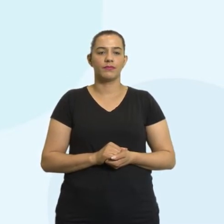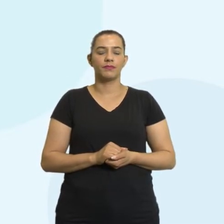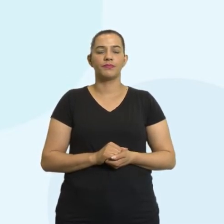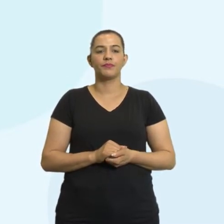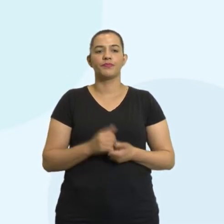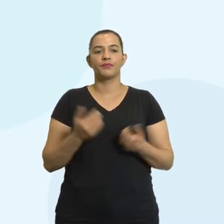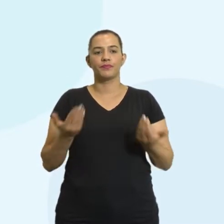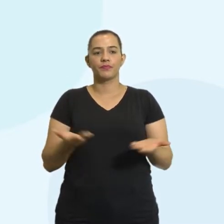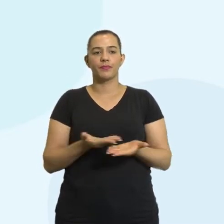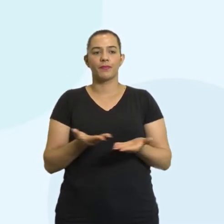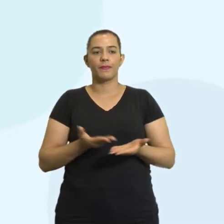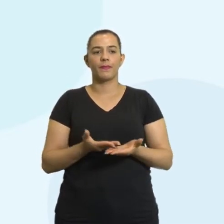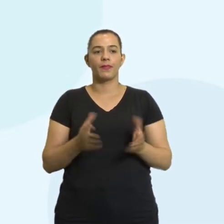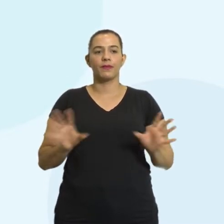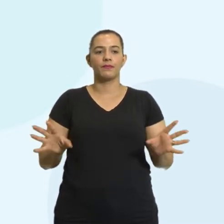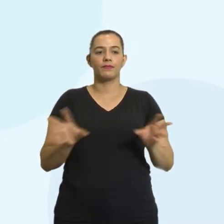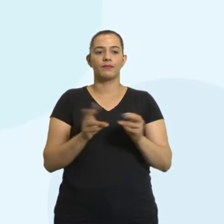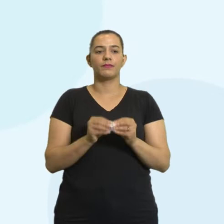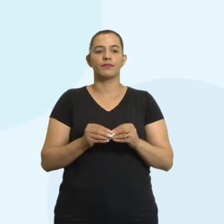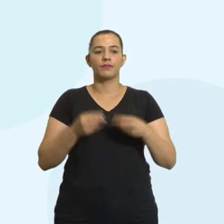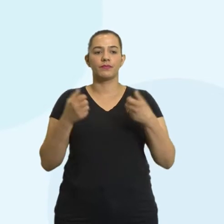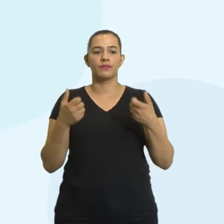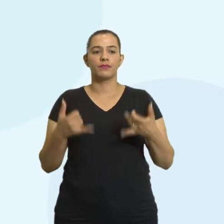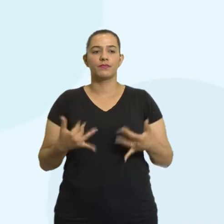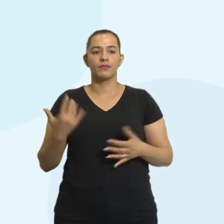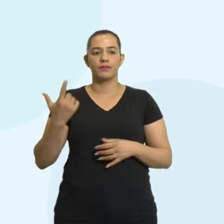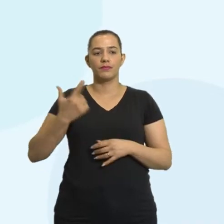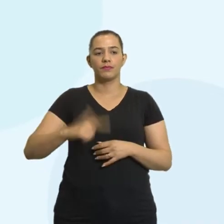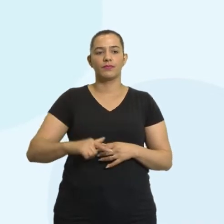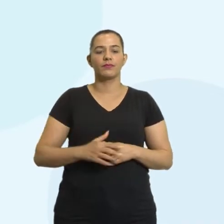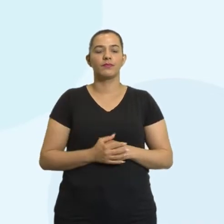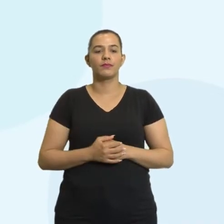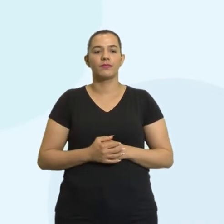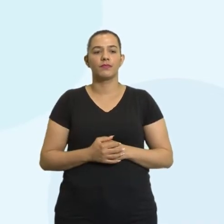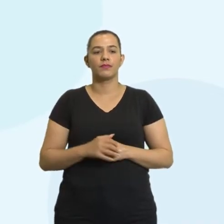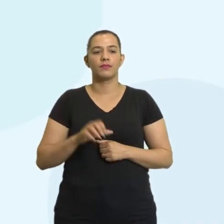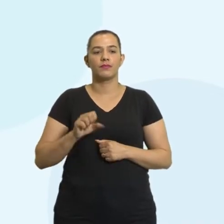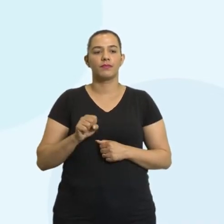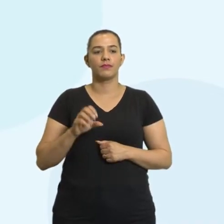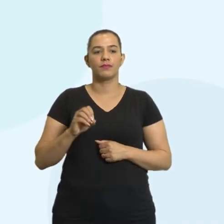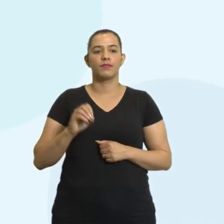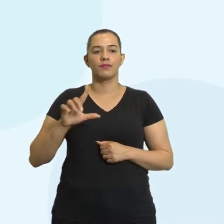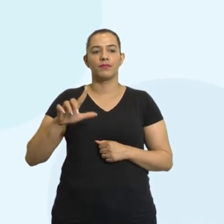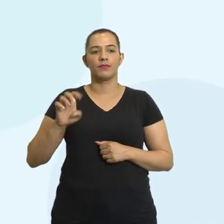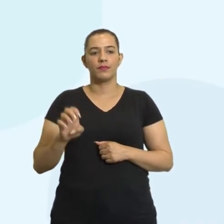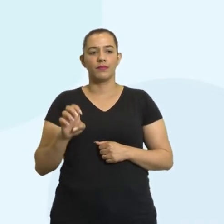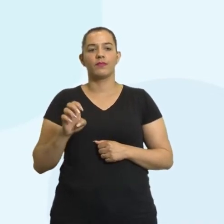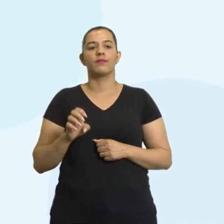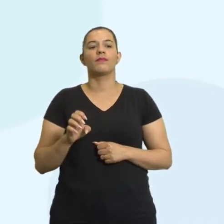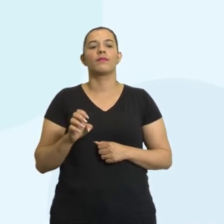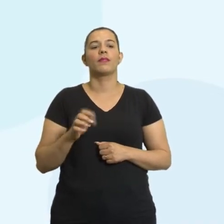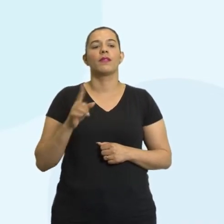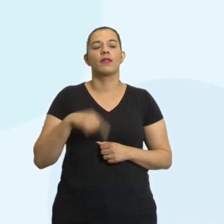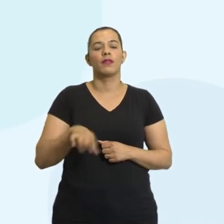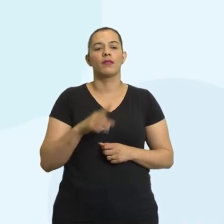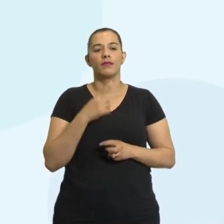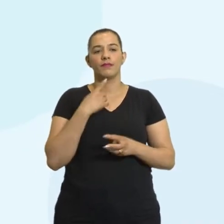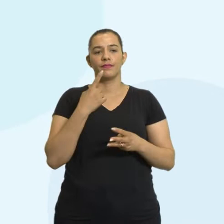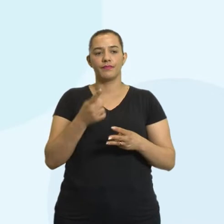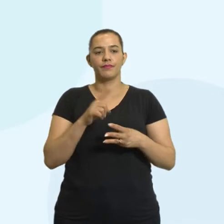então, só para sintetizar aqui novamente, a Solé, ela diz que são as 3